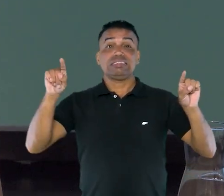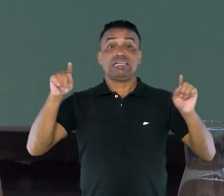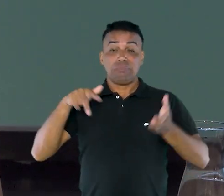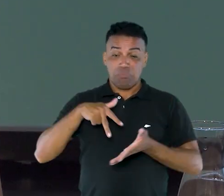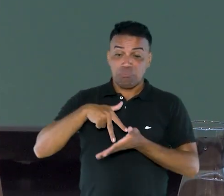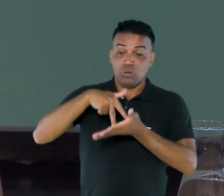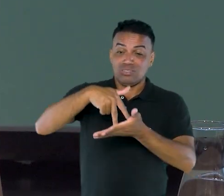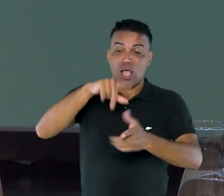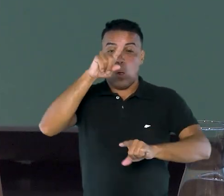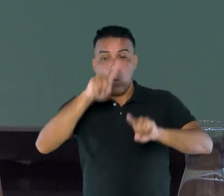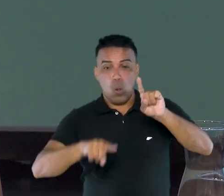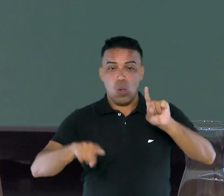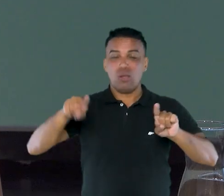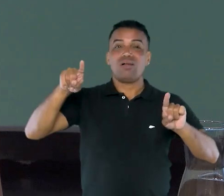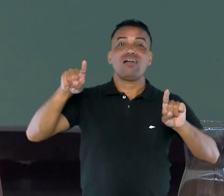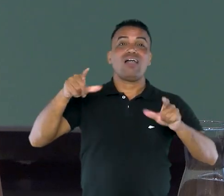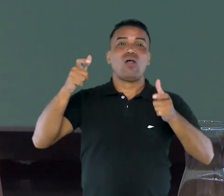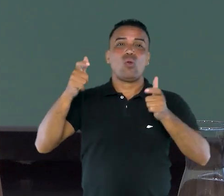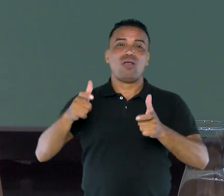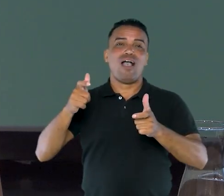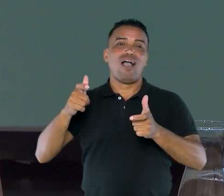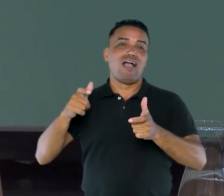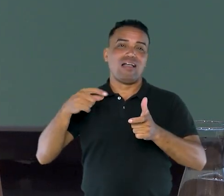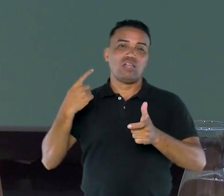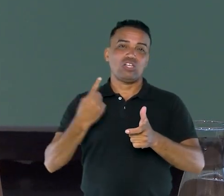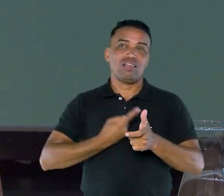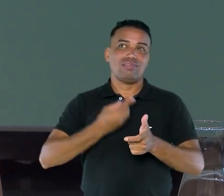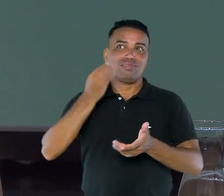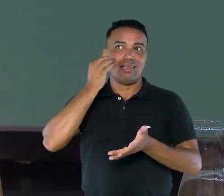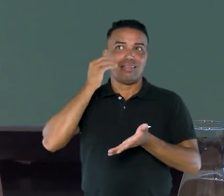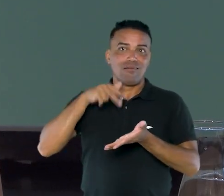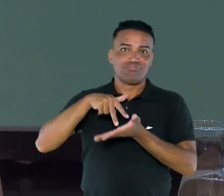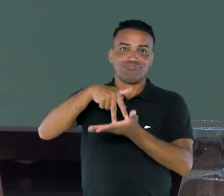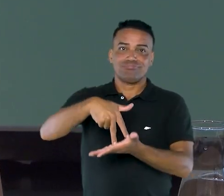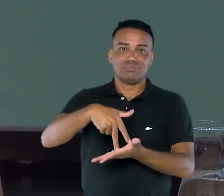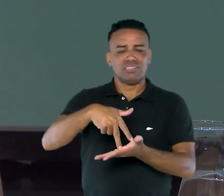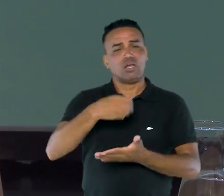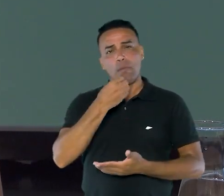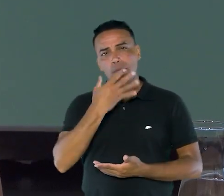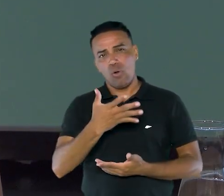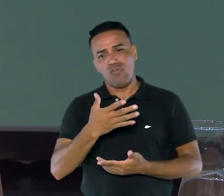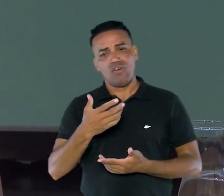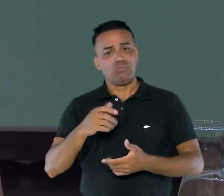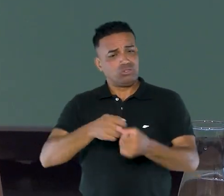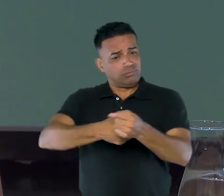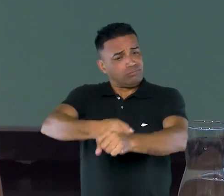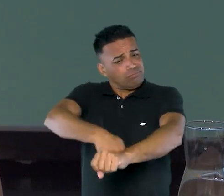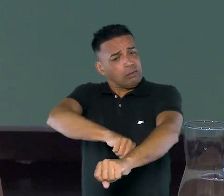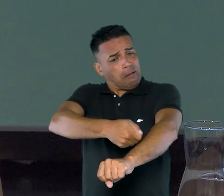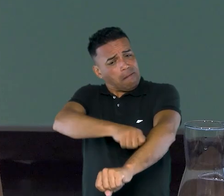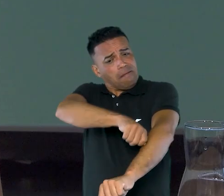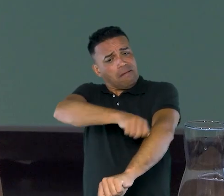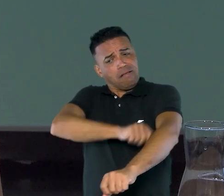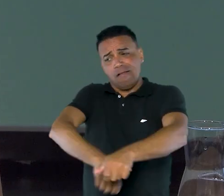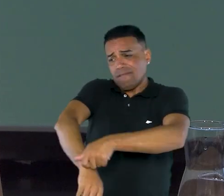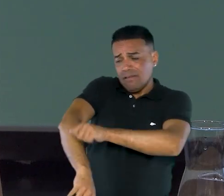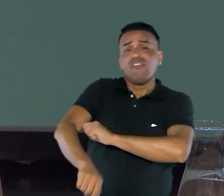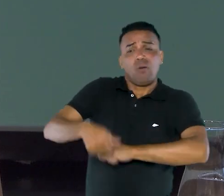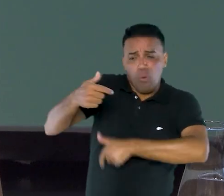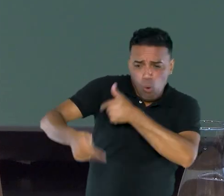a posição para a gente tentar ocupar. Porque a gente vai falar, bom, então vamos arregaçar as mangas e